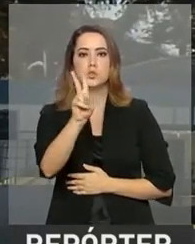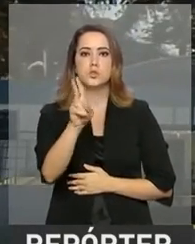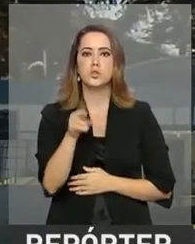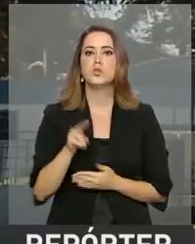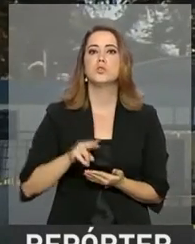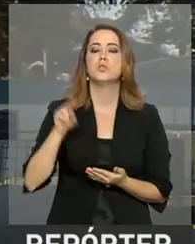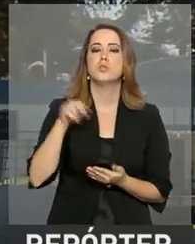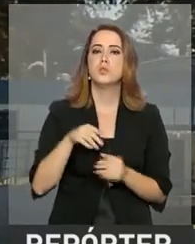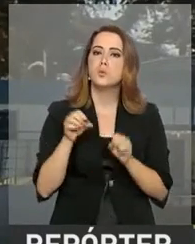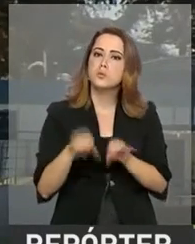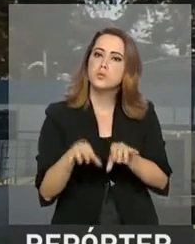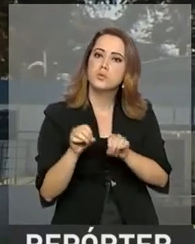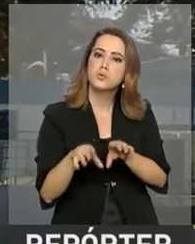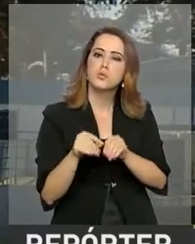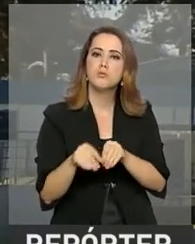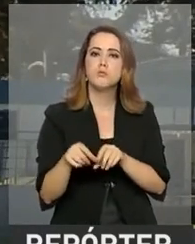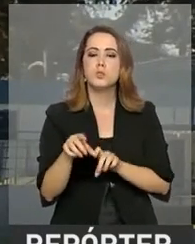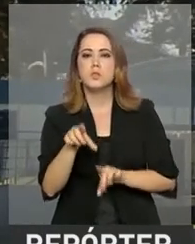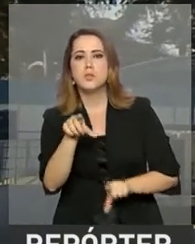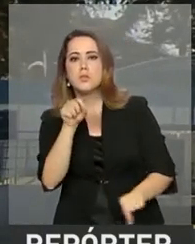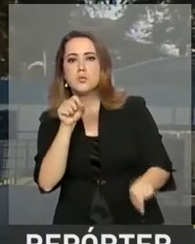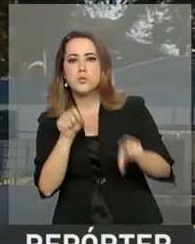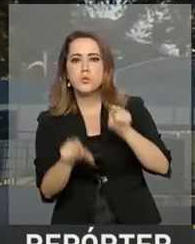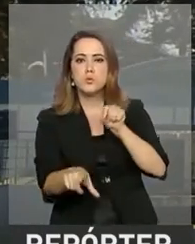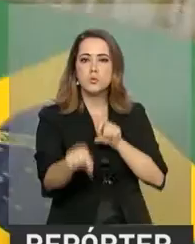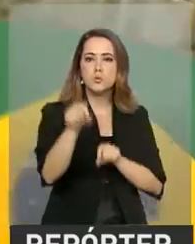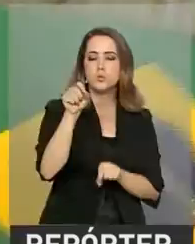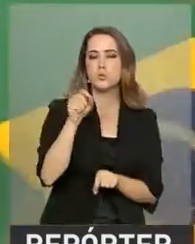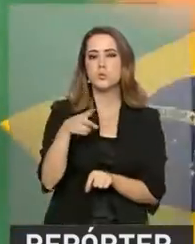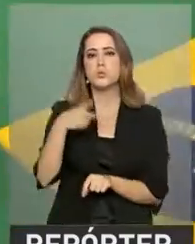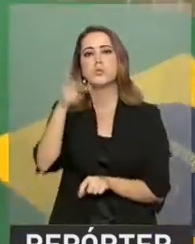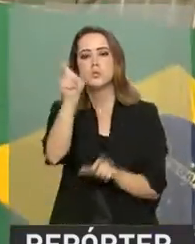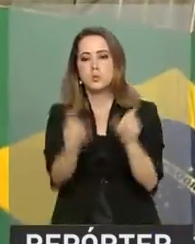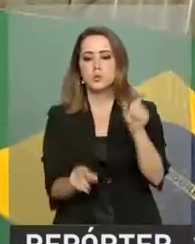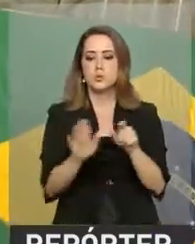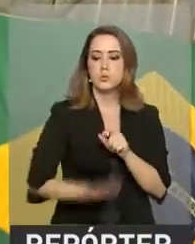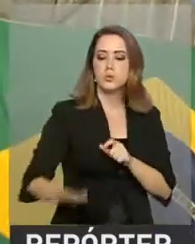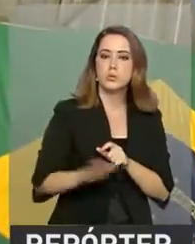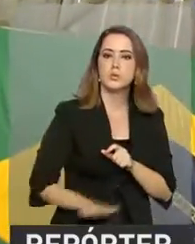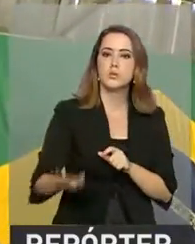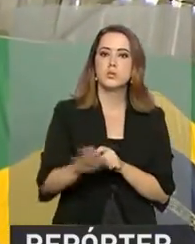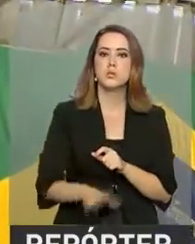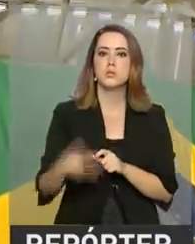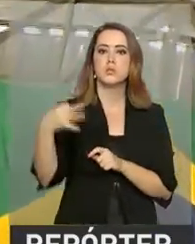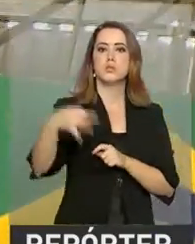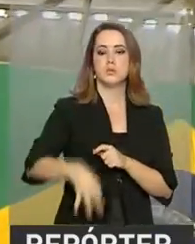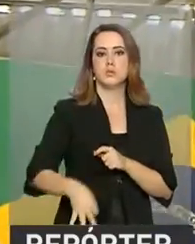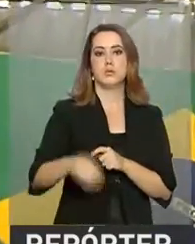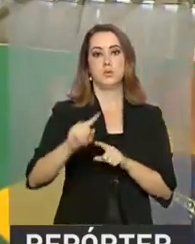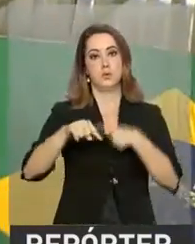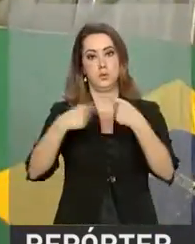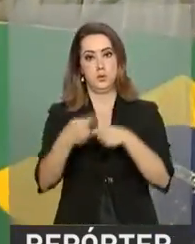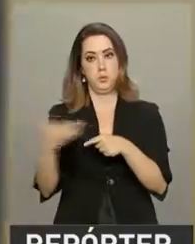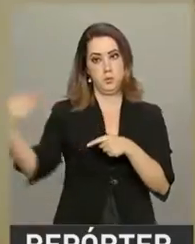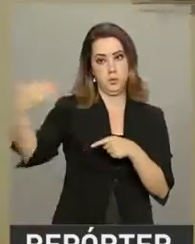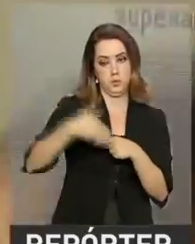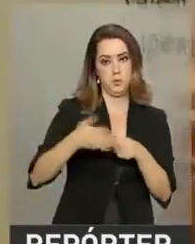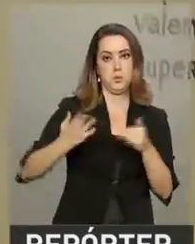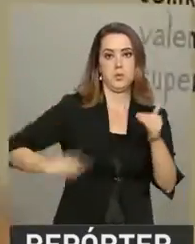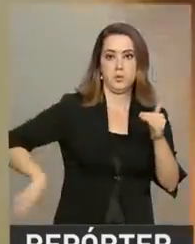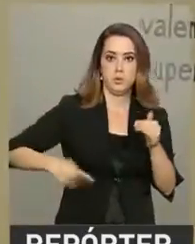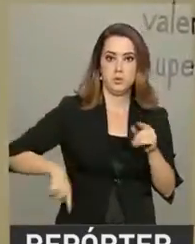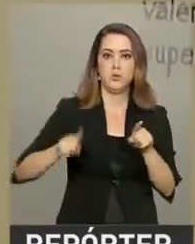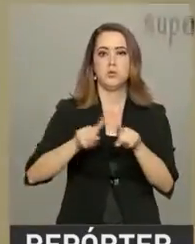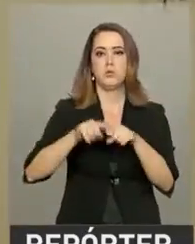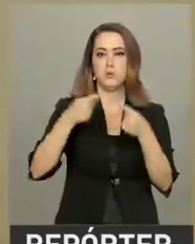educação física e procura selecionar crianças que têm o biotipo adequado. Posteriormente, elas vêm para a piscina e fazem um teste